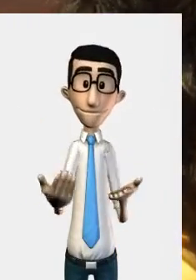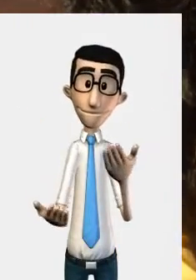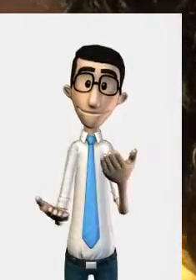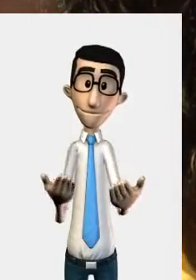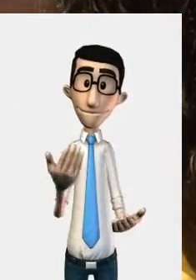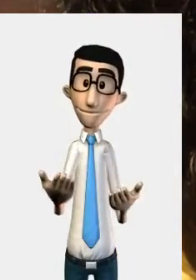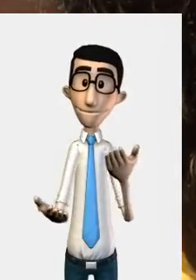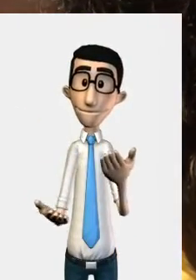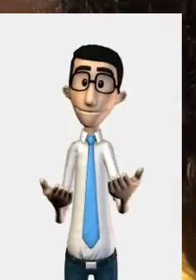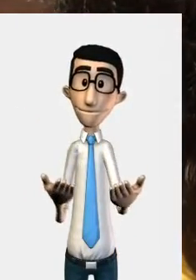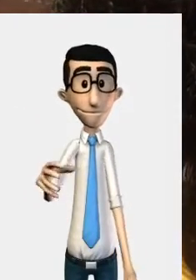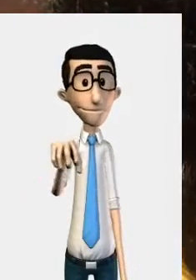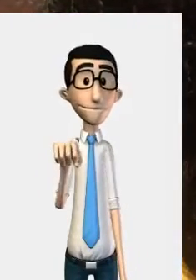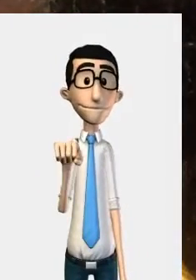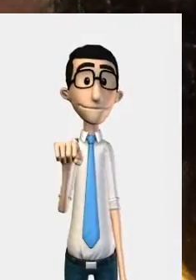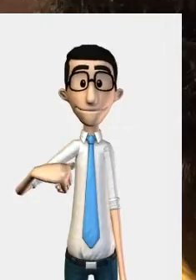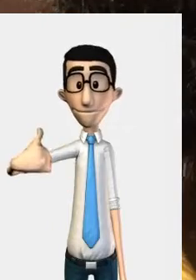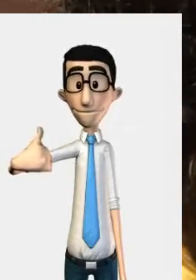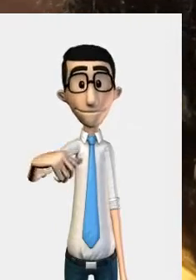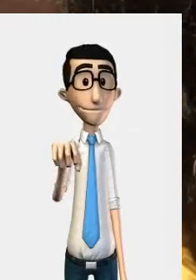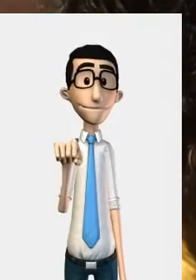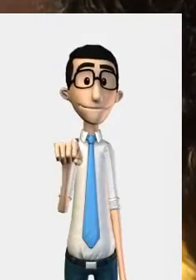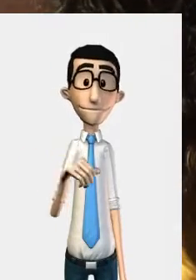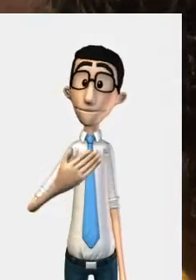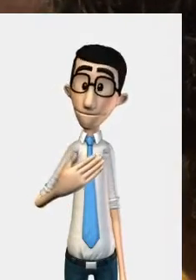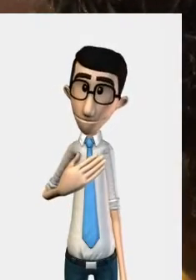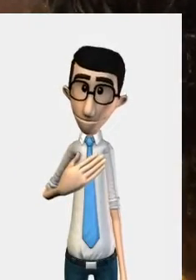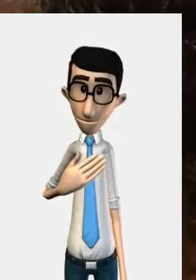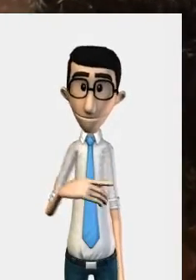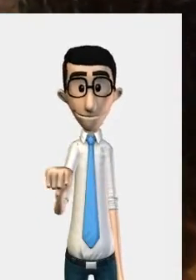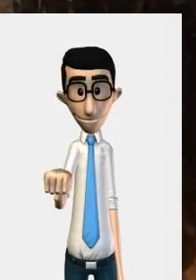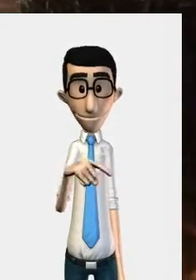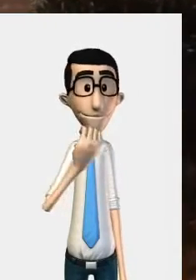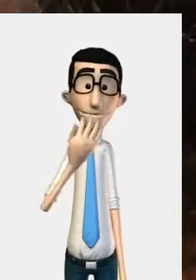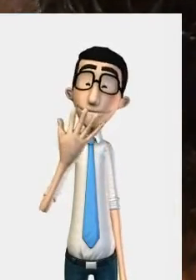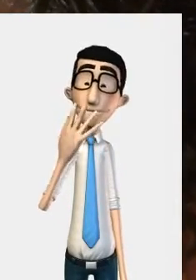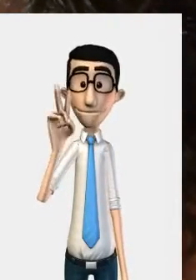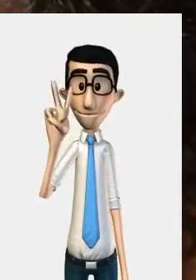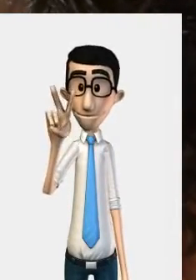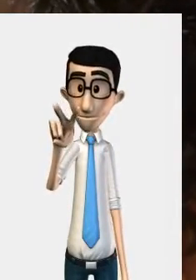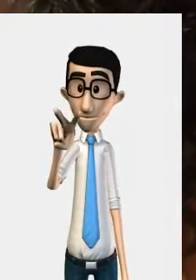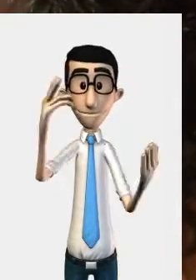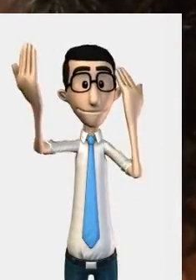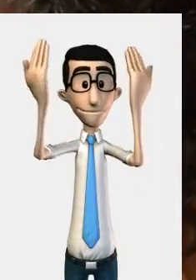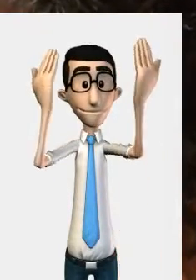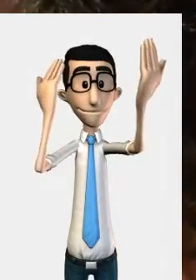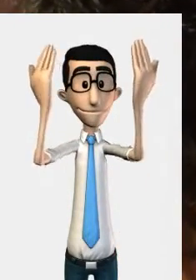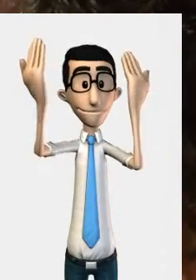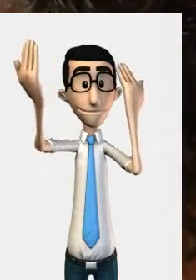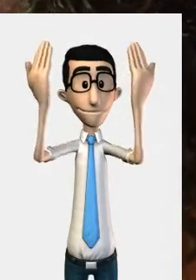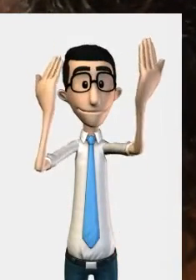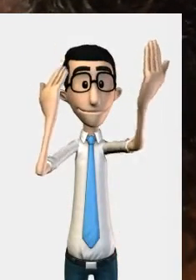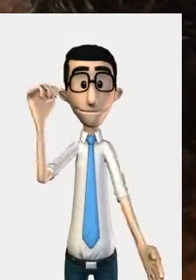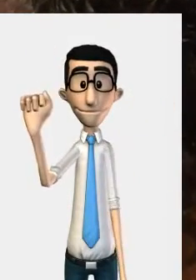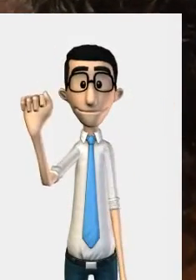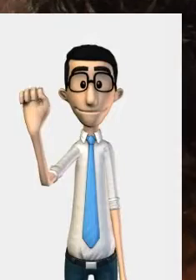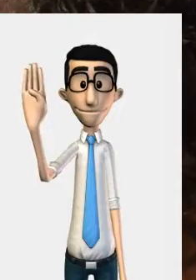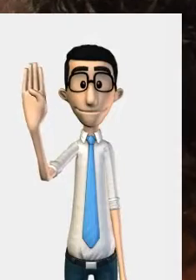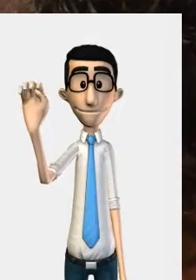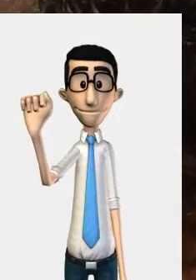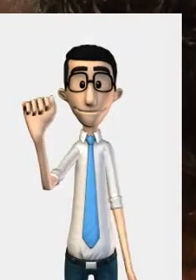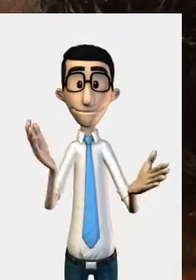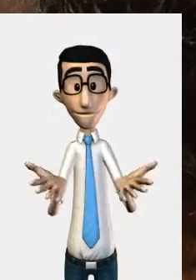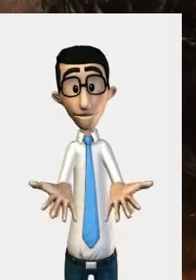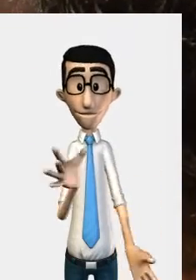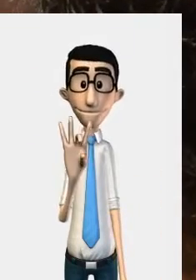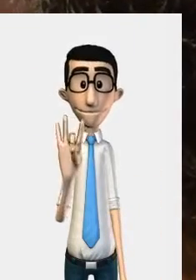entra como o quê? Como um nível de ajuda. E o uso de níveis de ajuda faz parte da terapia ABA. Agora, se esse nível de ajuda